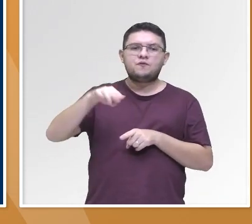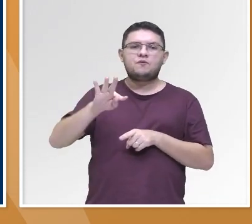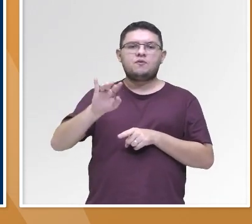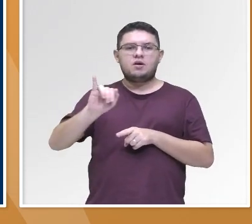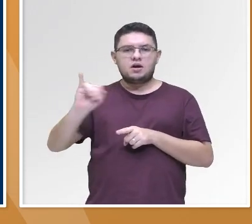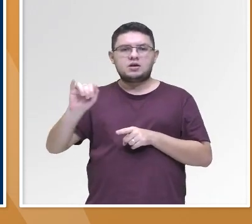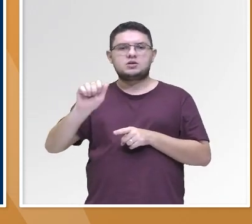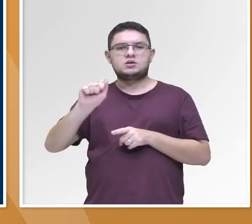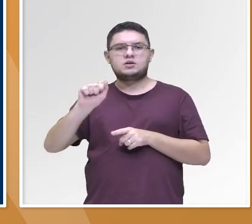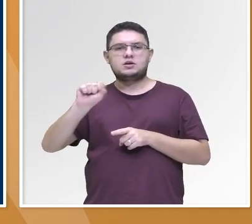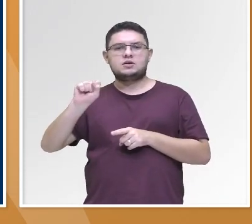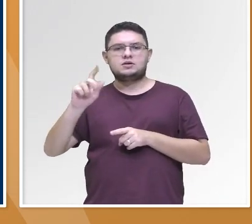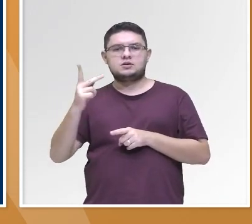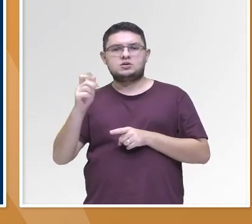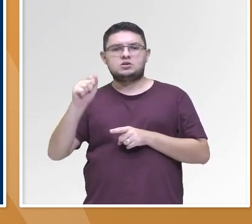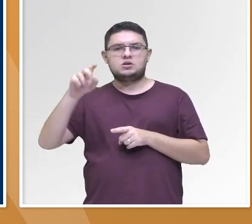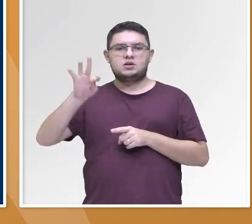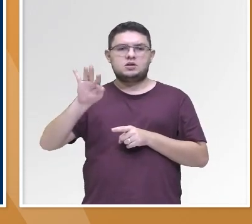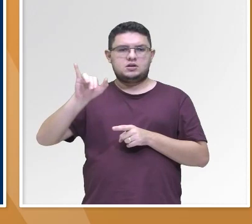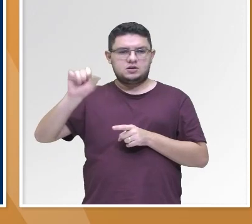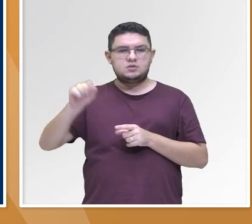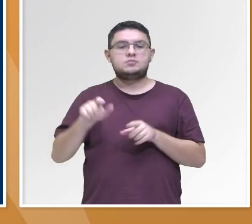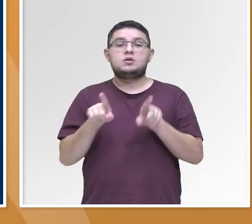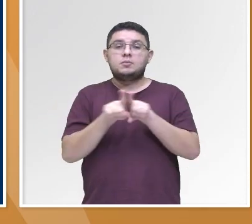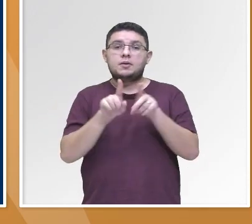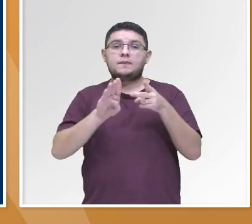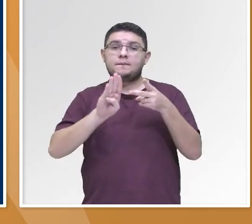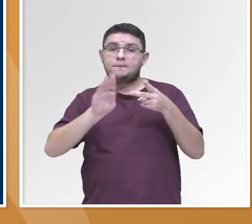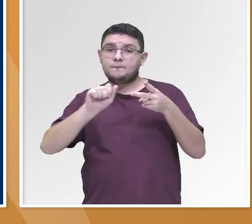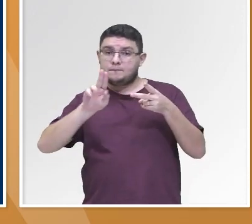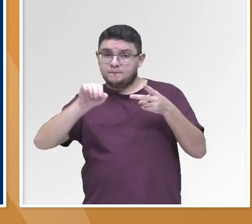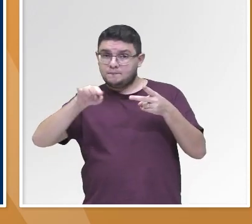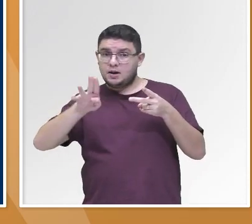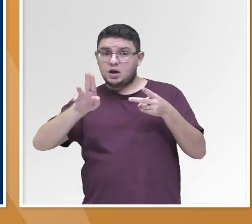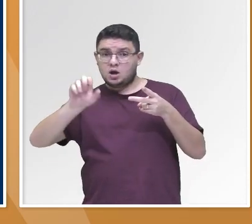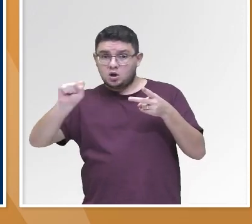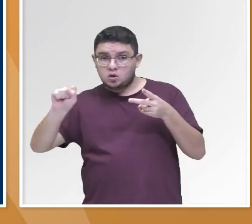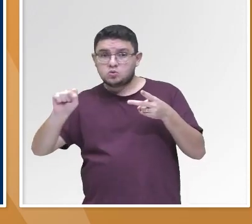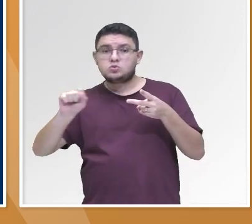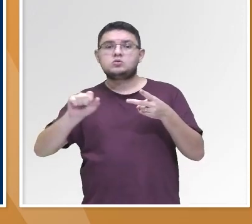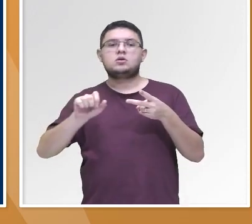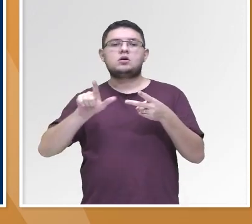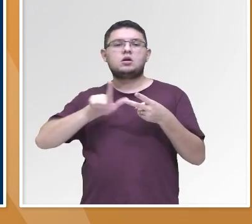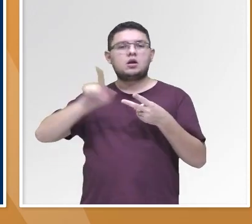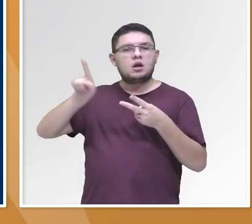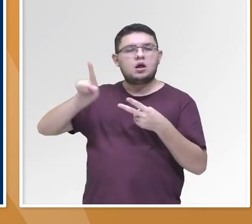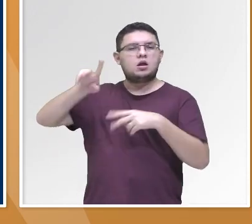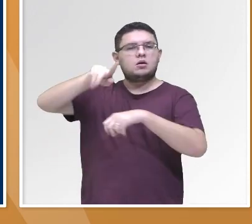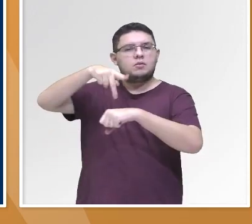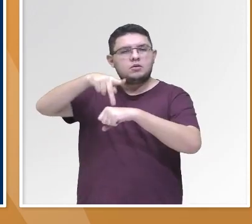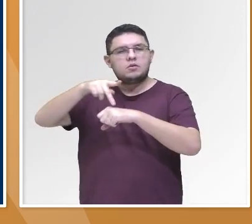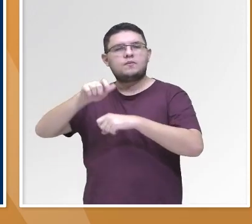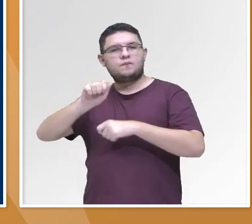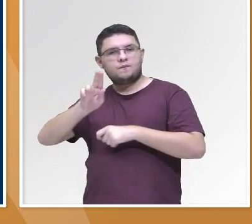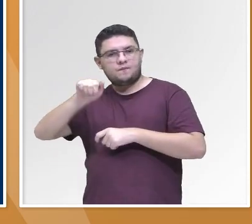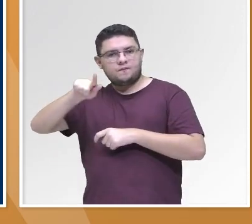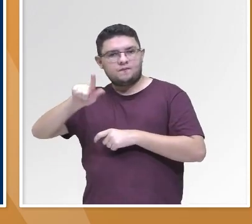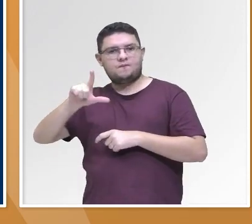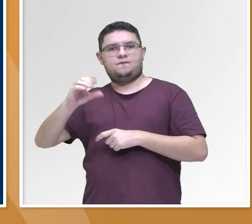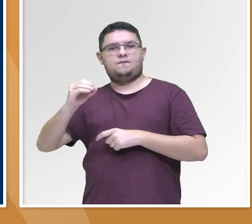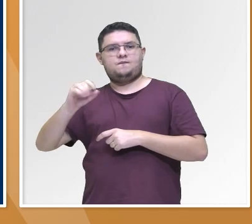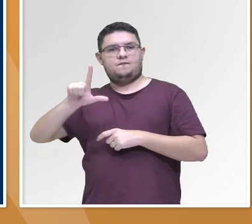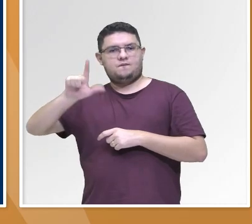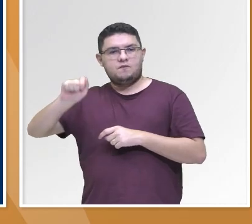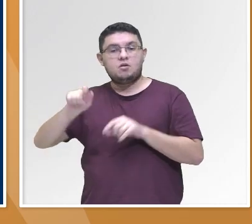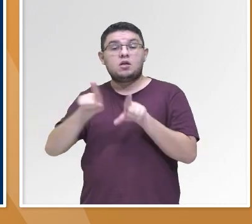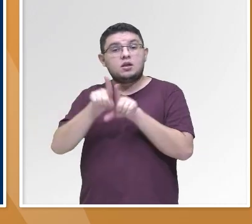os guineanos, né, que são os sudaneses muçulmanos. Então, nós temos aí alguns dos principais pontos daquelas costas. Quando nós falamos